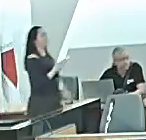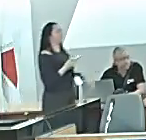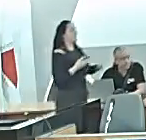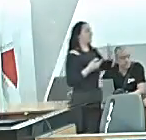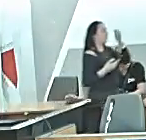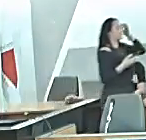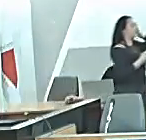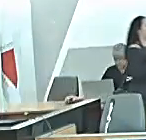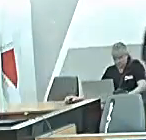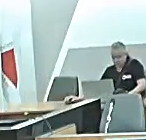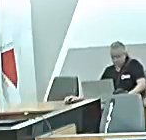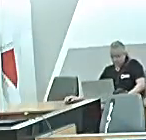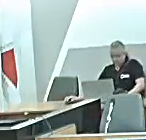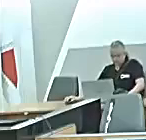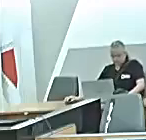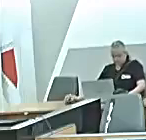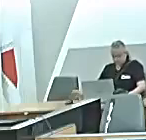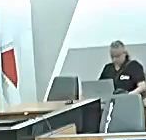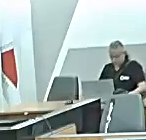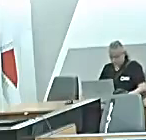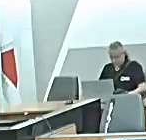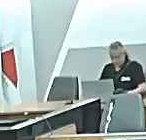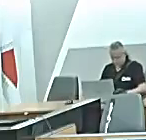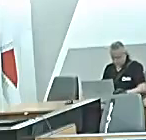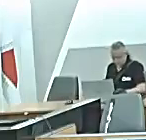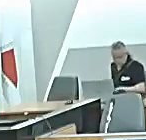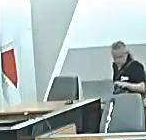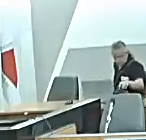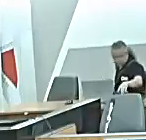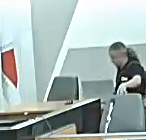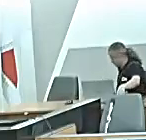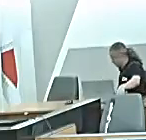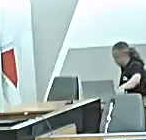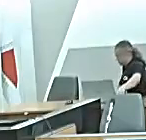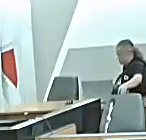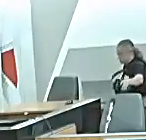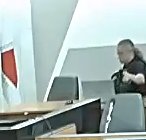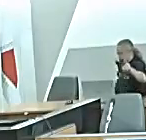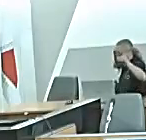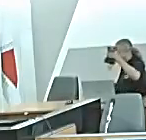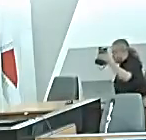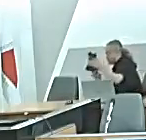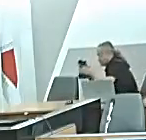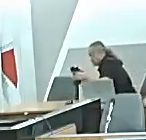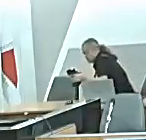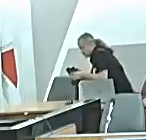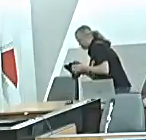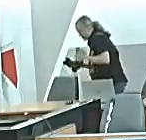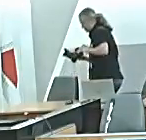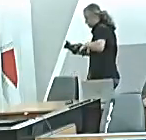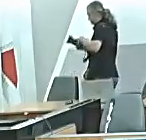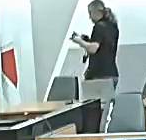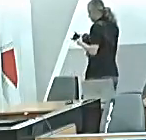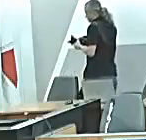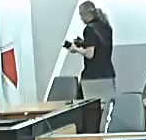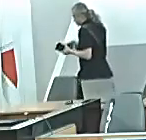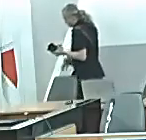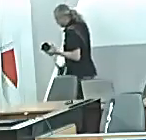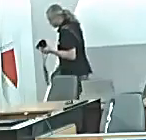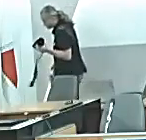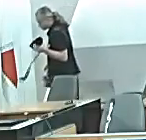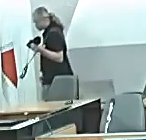posse nós estamos aqui com a senhora a quem é crepe ou que está representando a secretaria de estado de planejamento e gestão